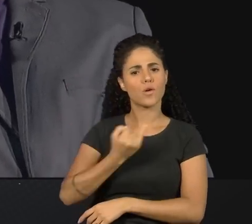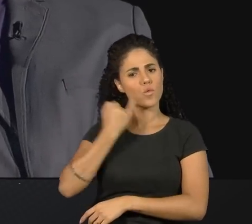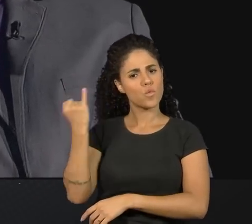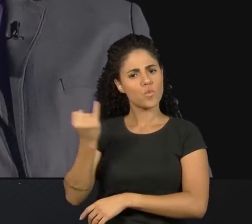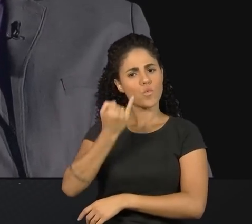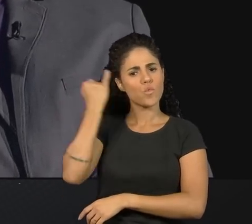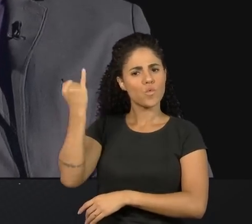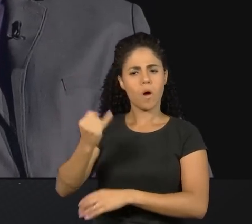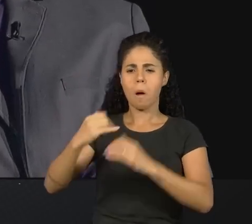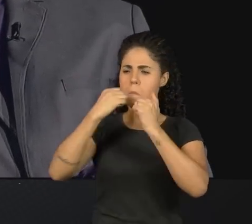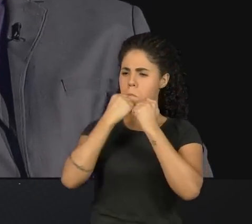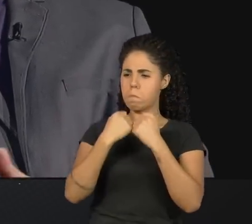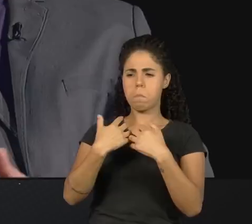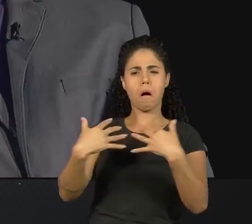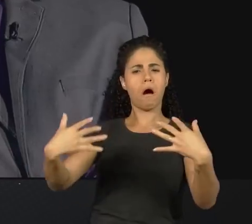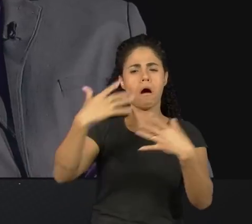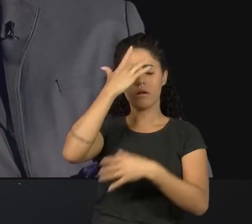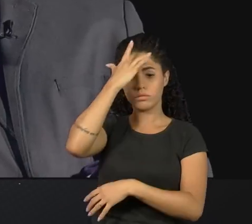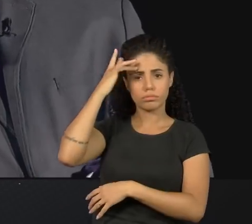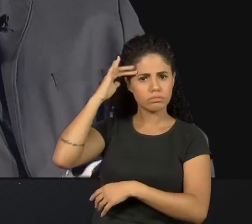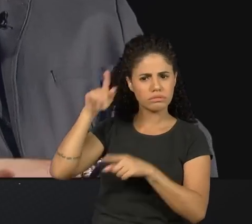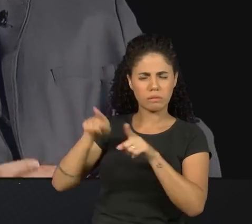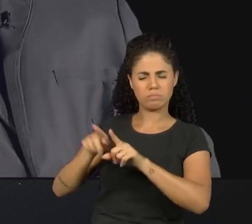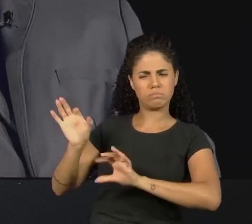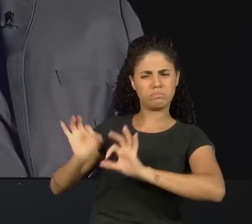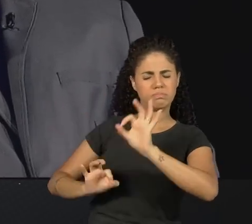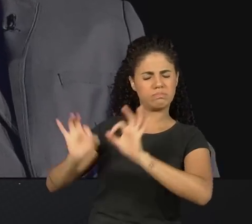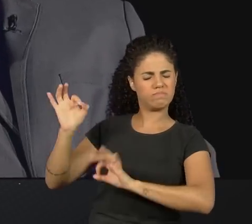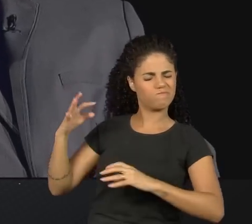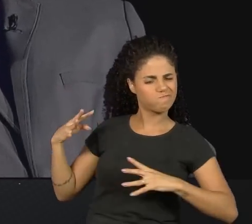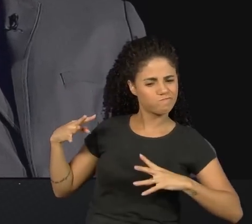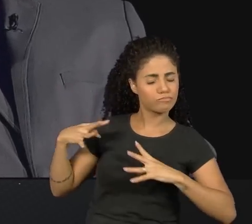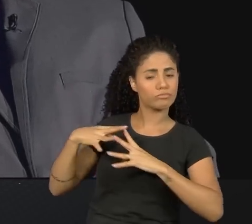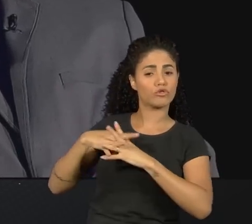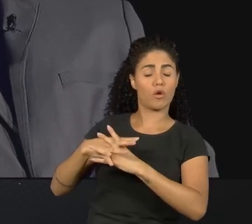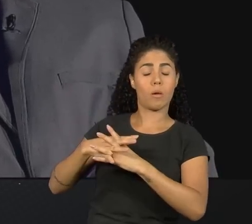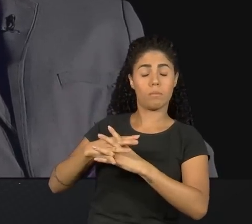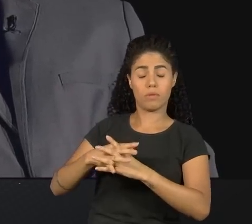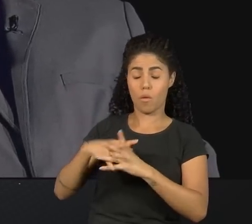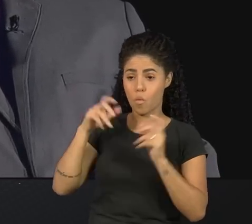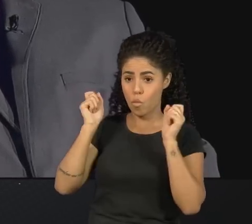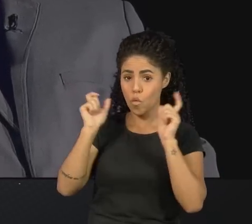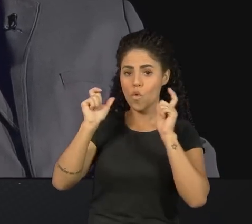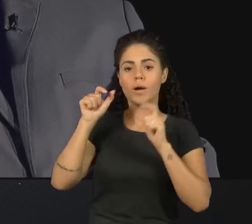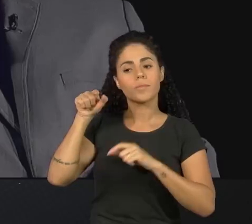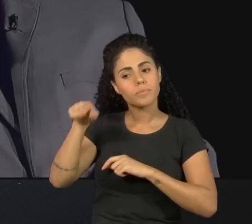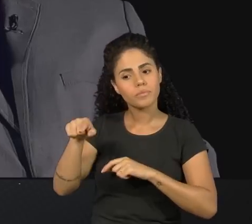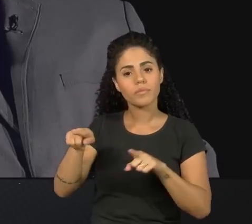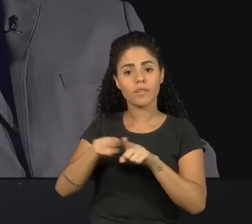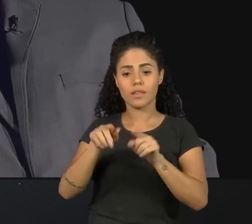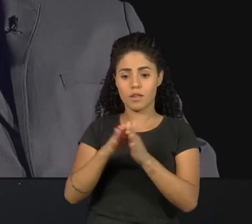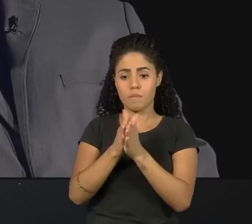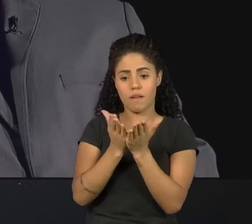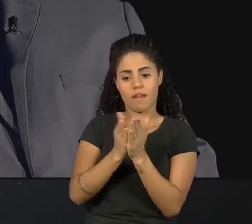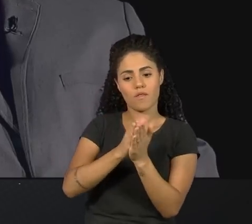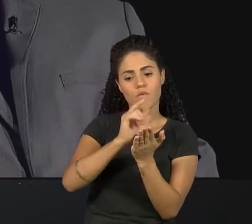de público, com um nível de produção muito impressionante. E no álbum a